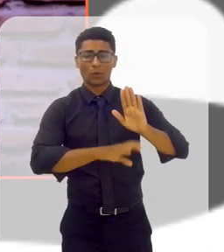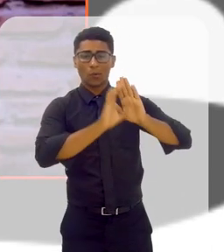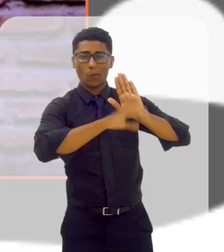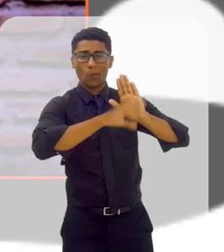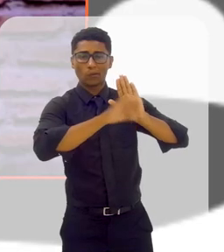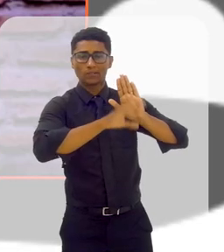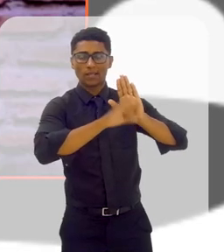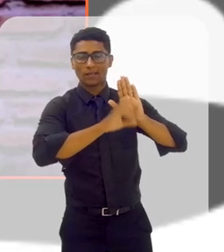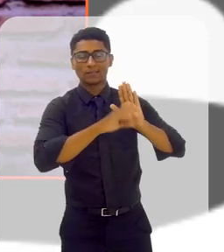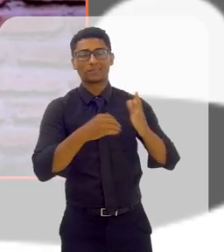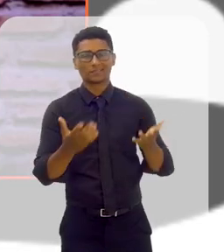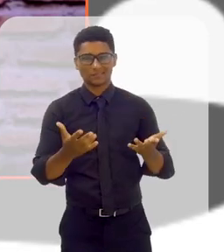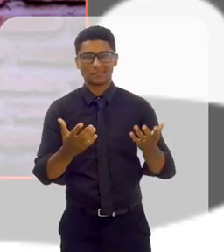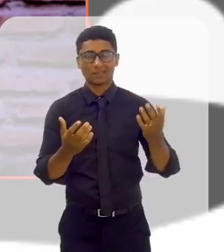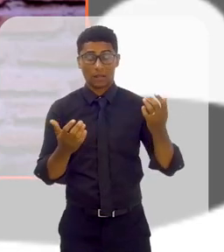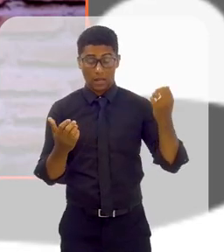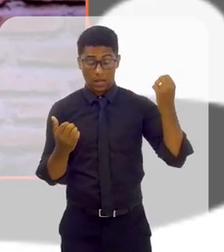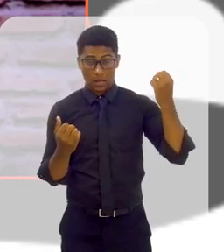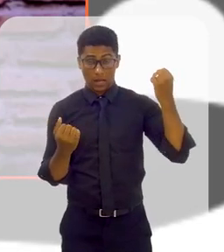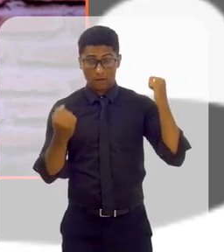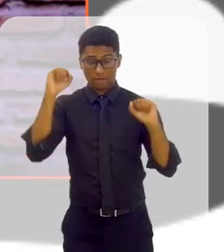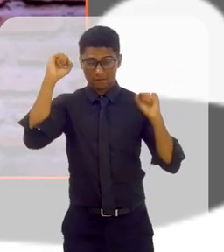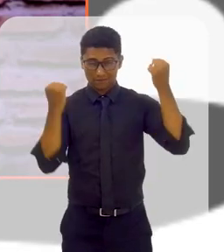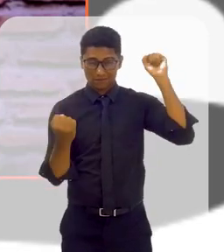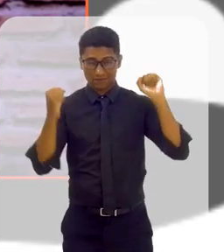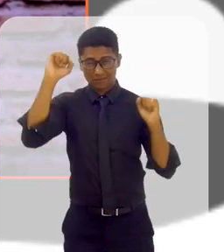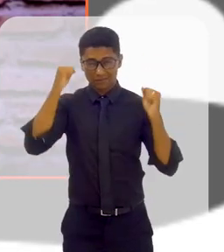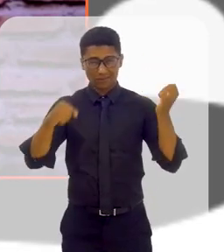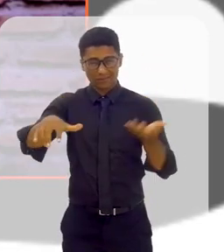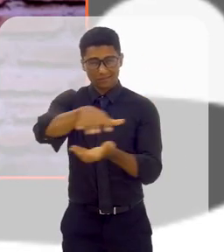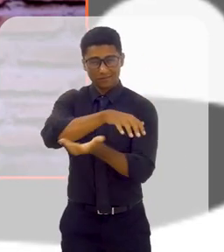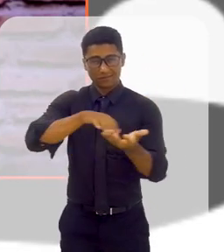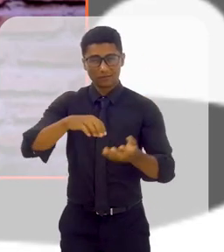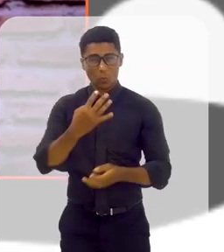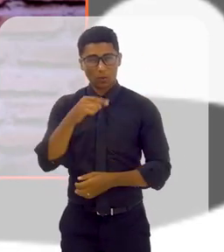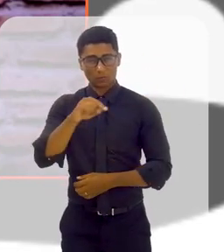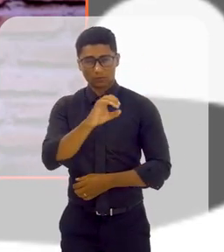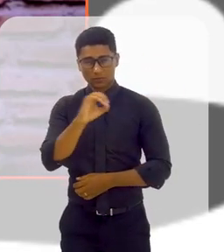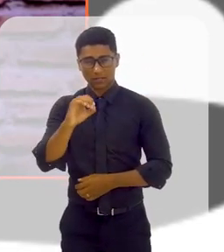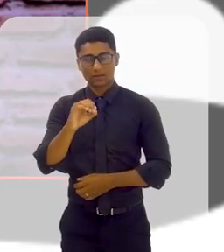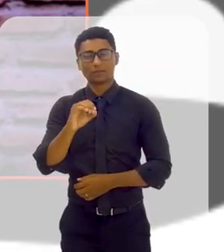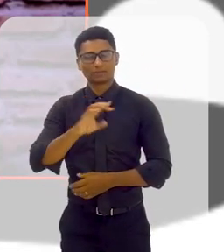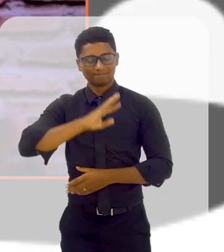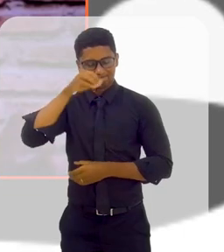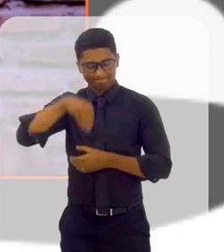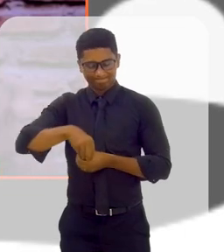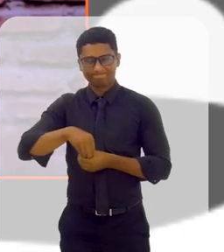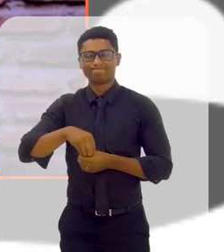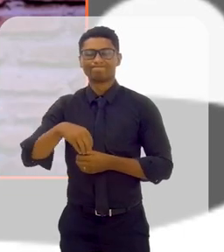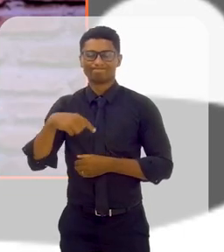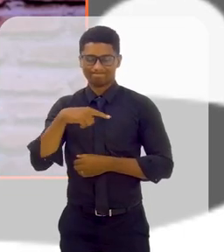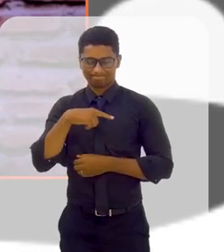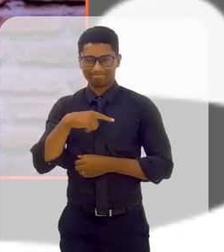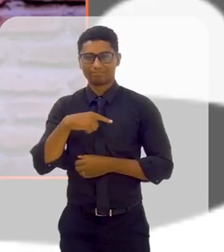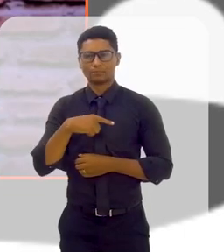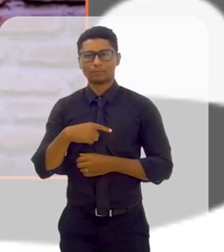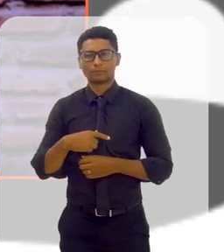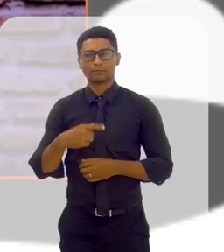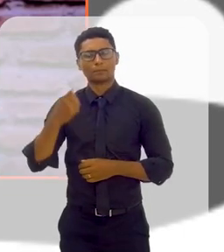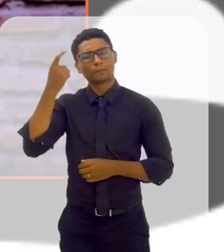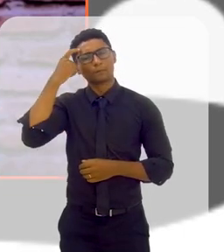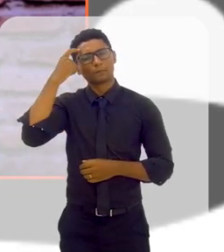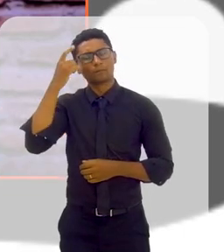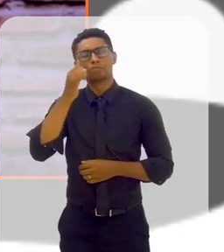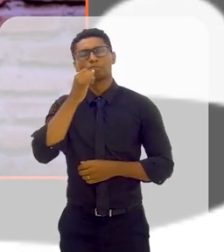conceito de quarta Industrial tecnológica é muito sólido na indústria Fox porque Imagine só que eu pego um produto